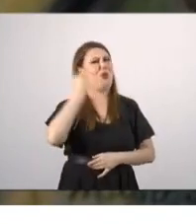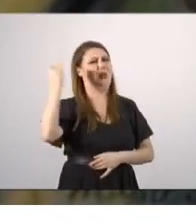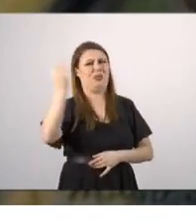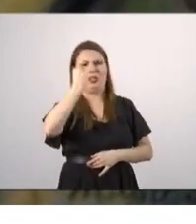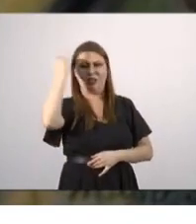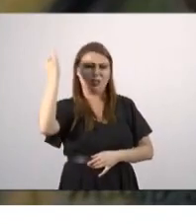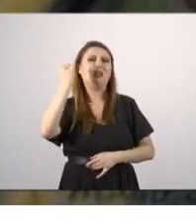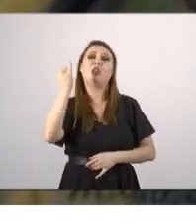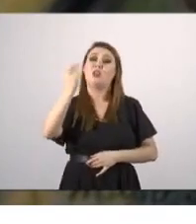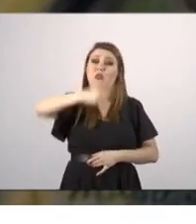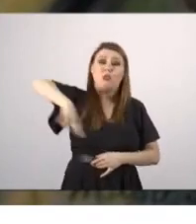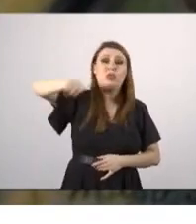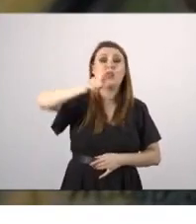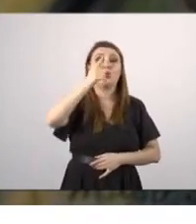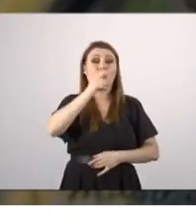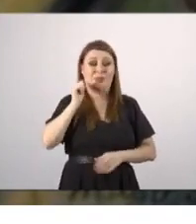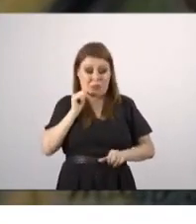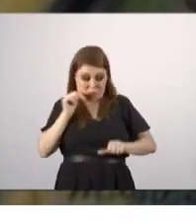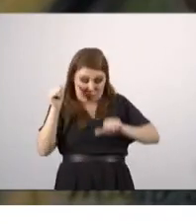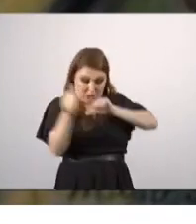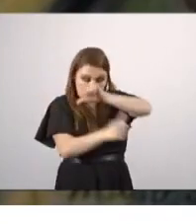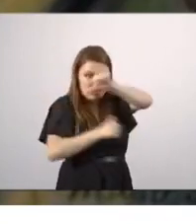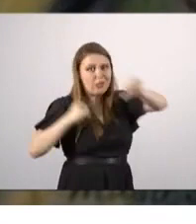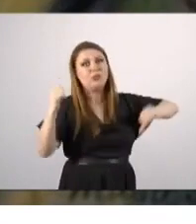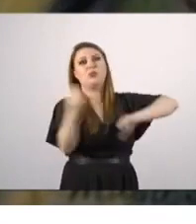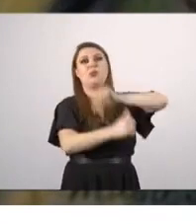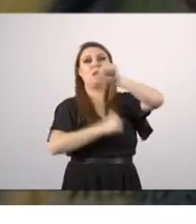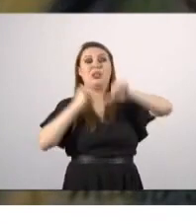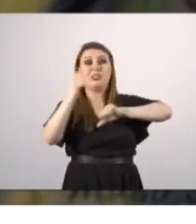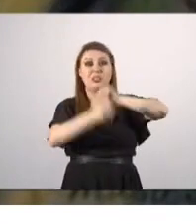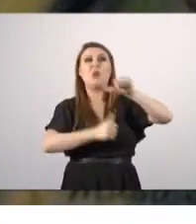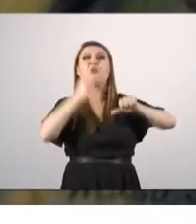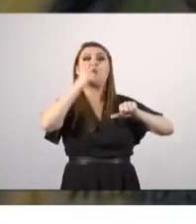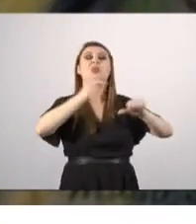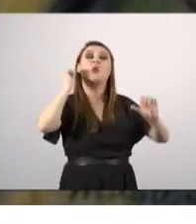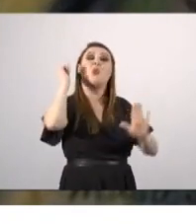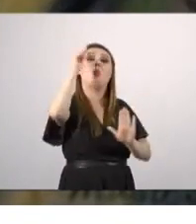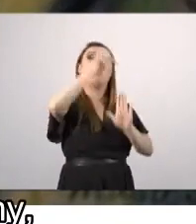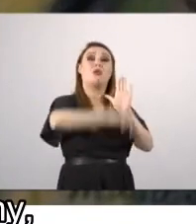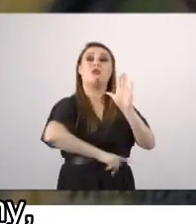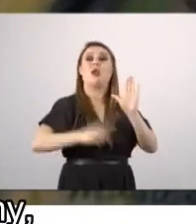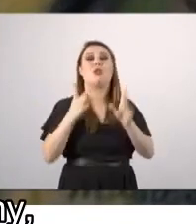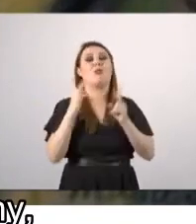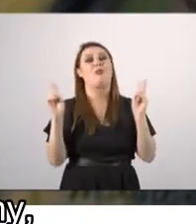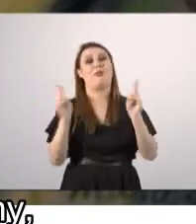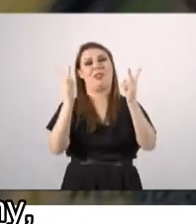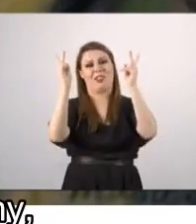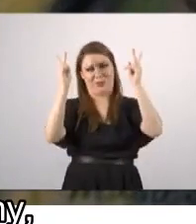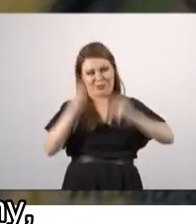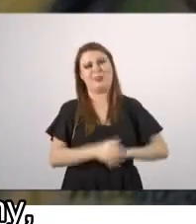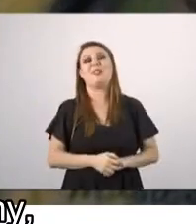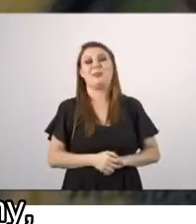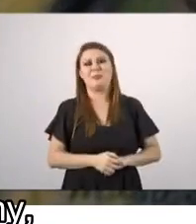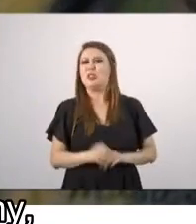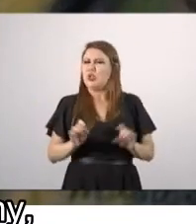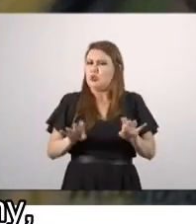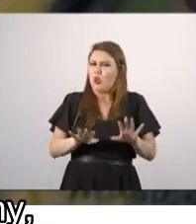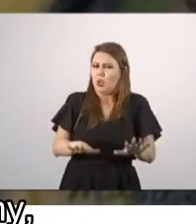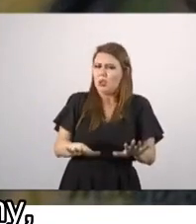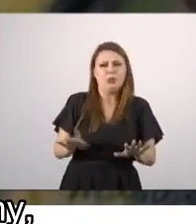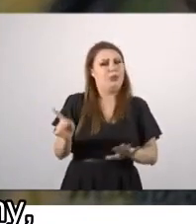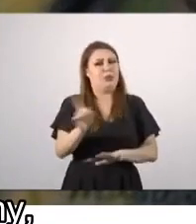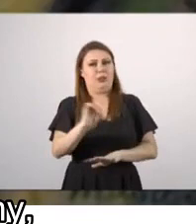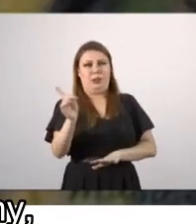sua transformação num grande projeto vitorioso. E não só isso.